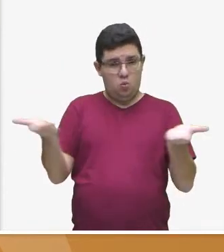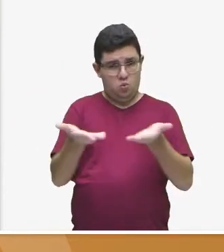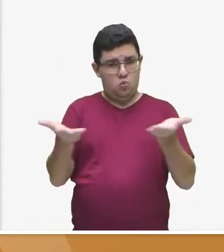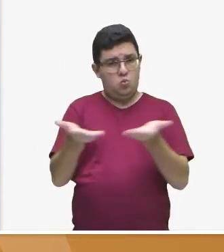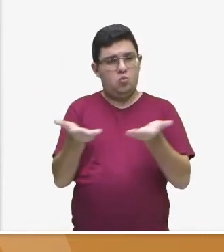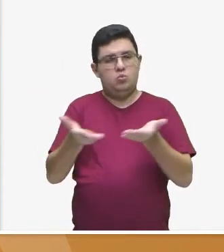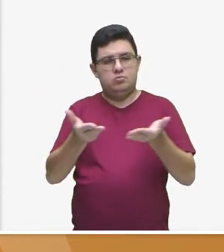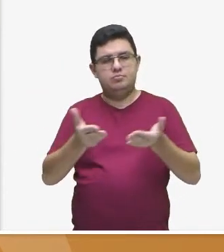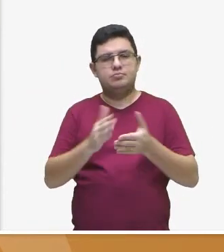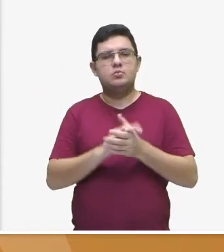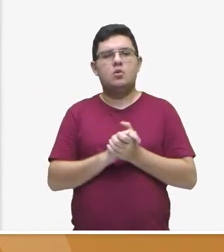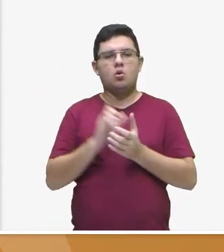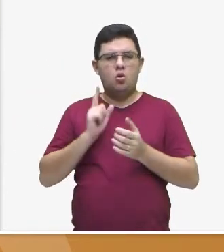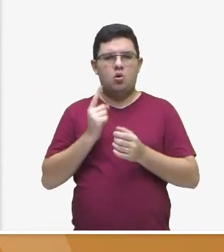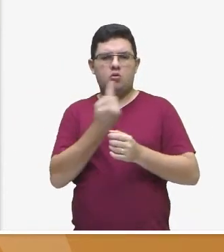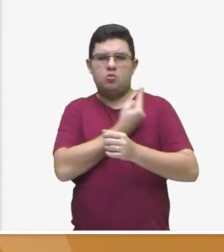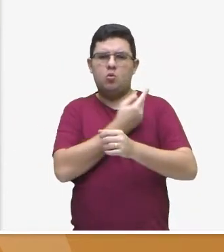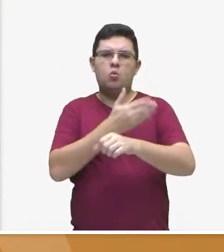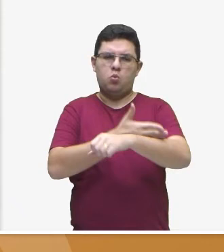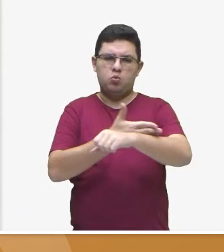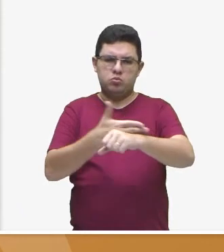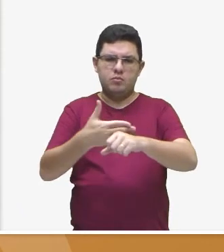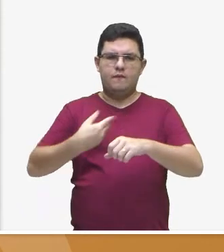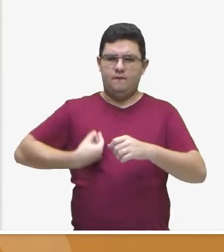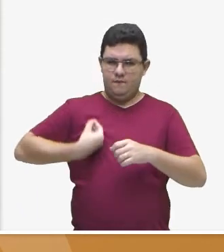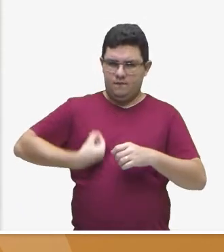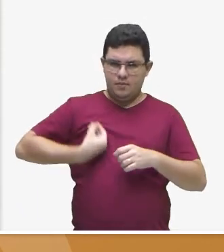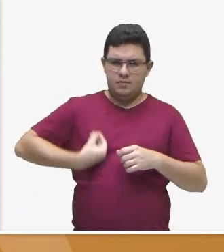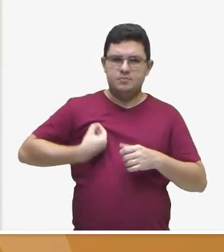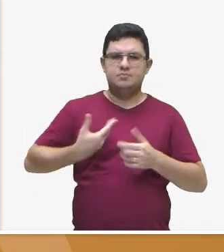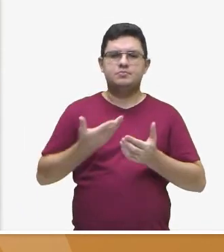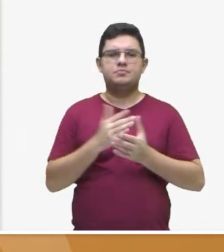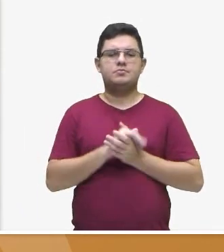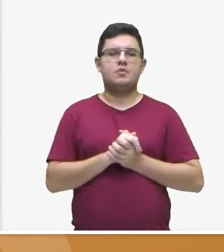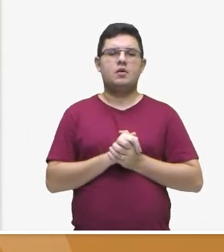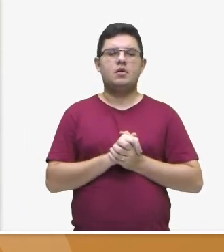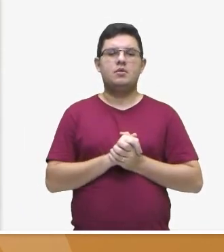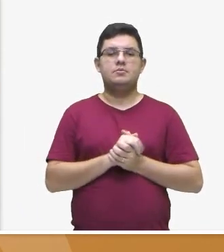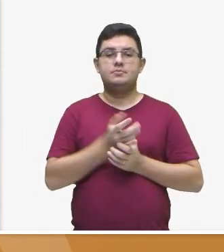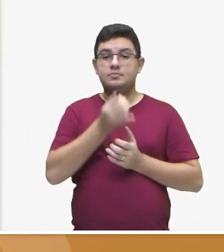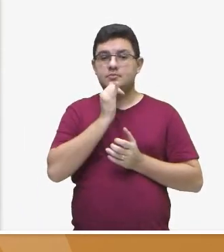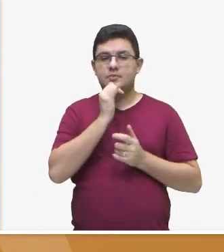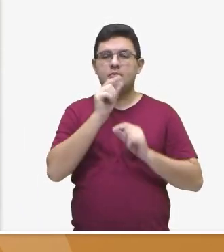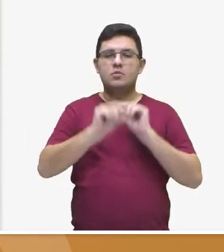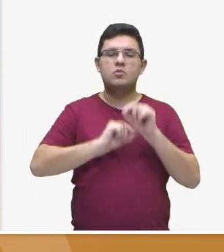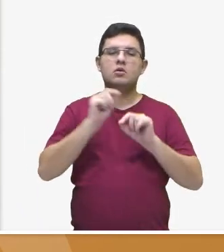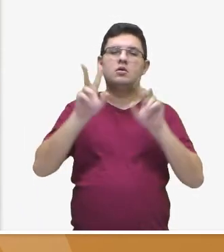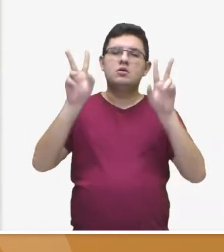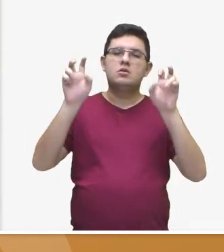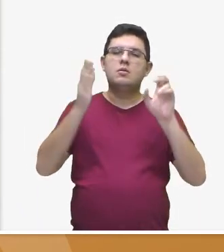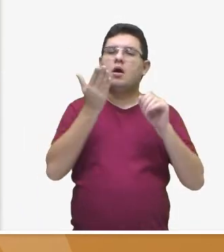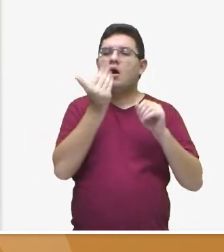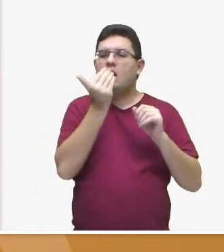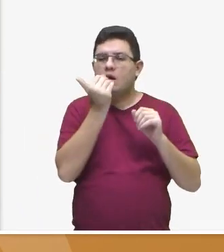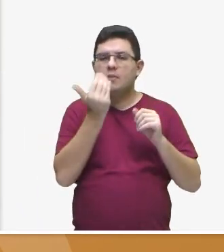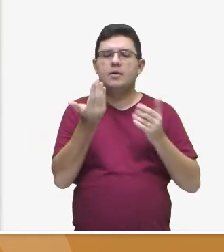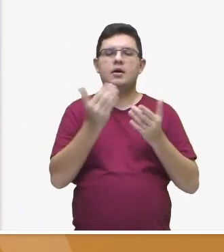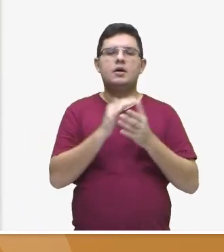gente vive. Por exemplo, a questão aí dos alimentos, das sementes,